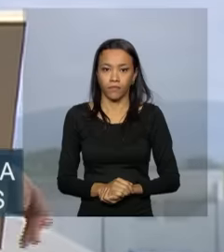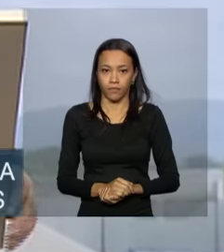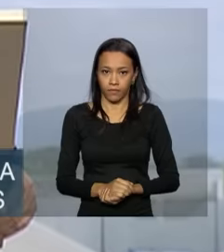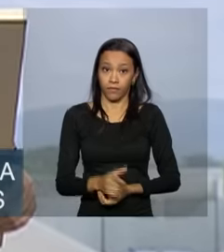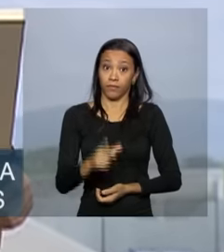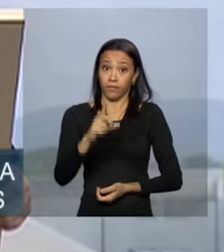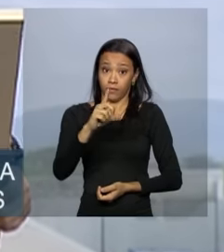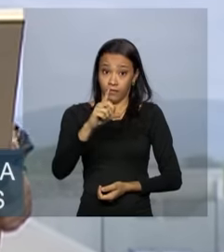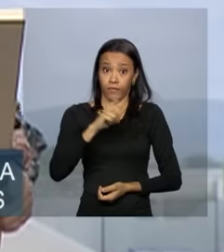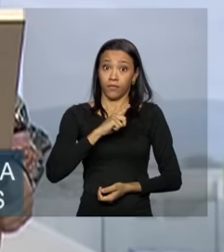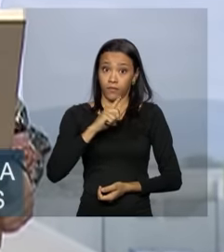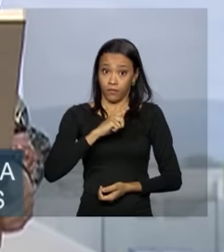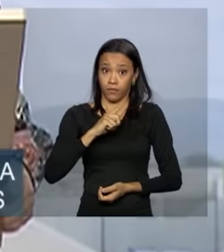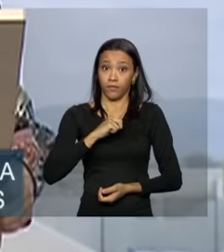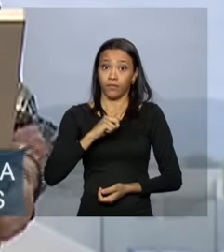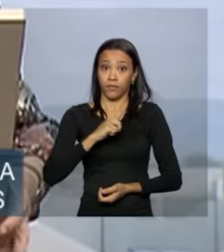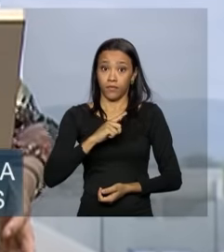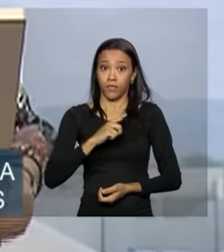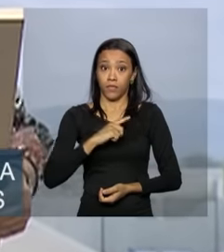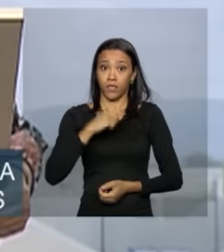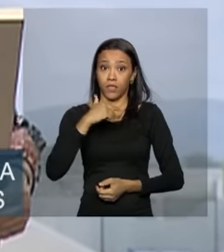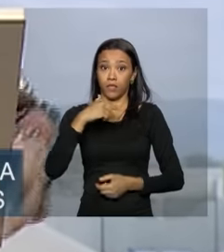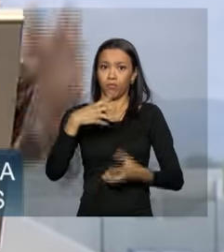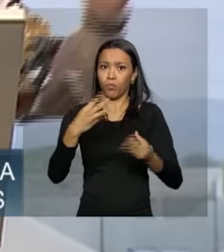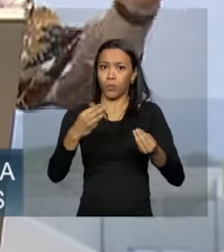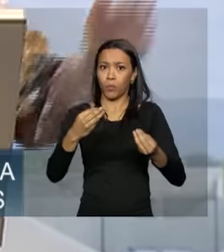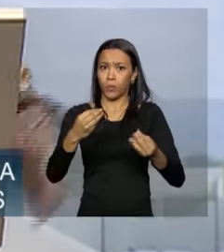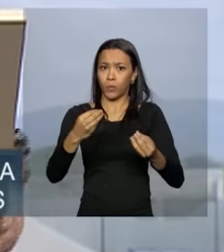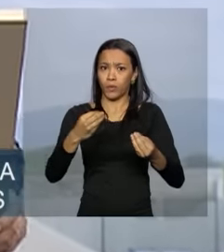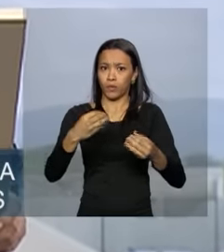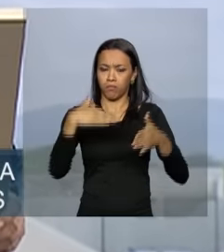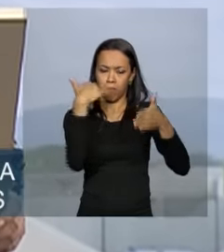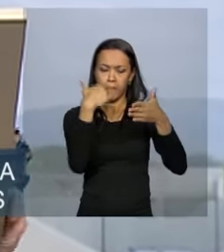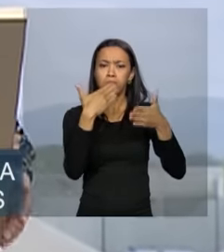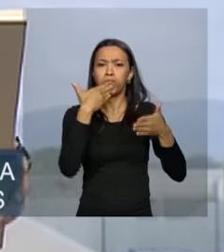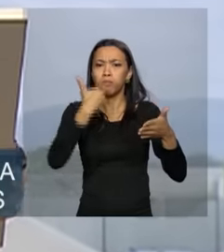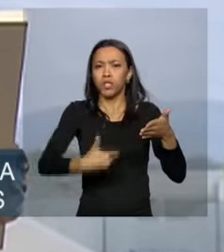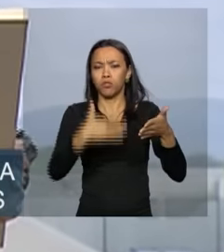uma grande pauta a ser desenvolvida aqui, em várias áreas.